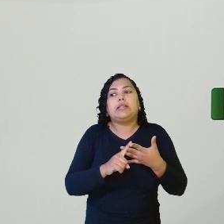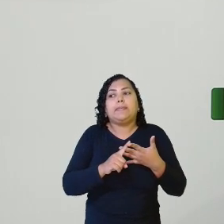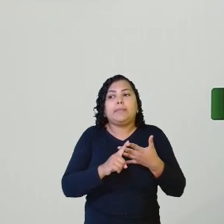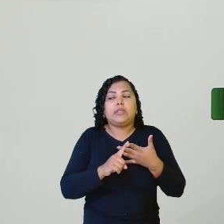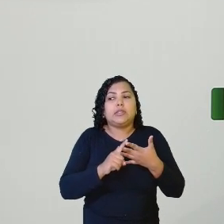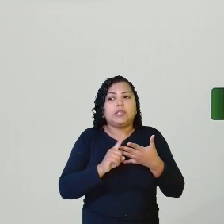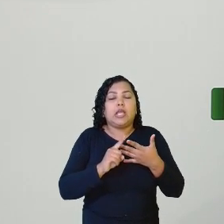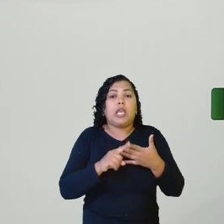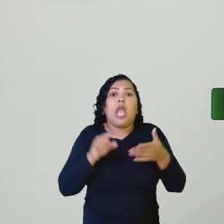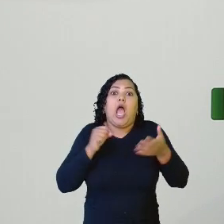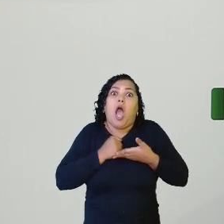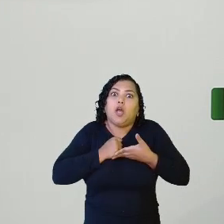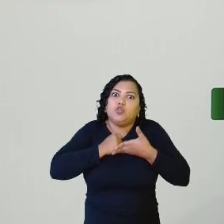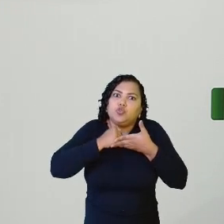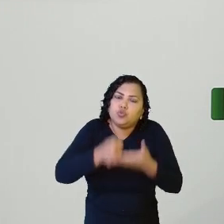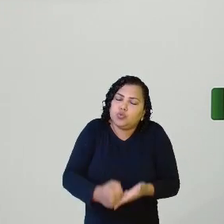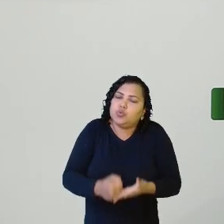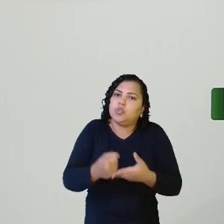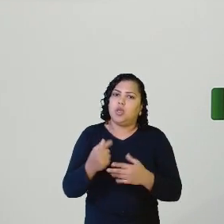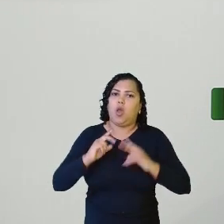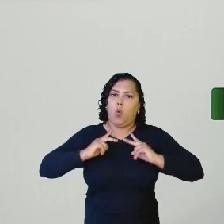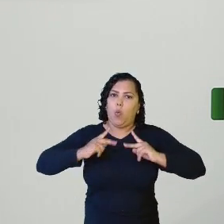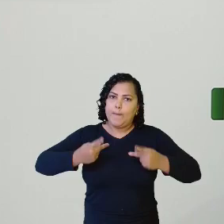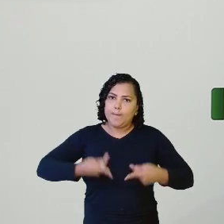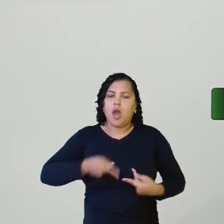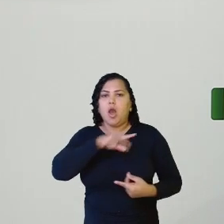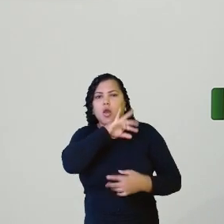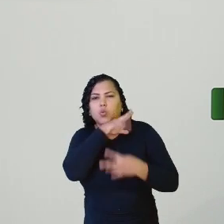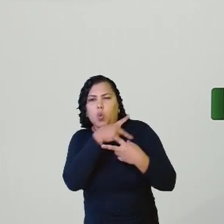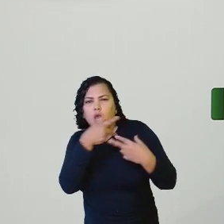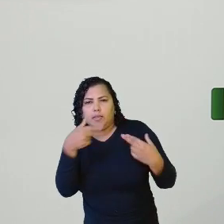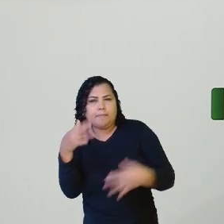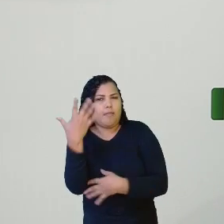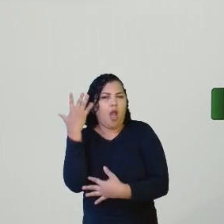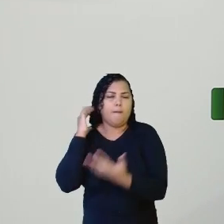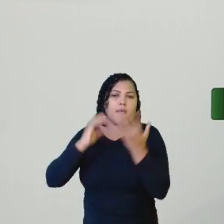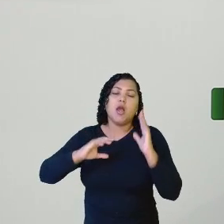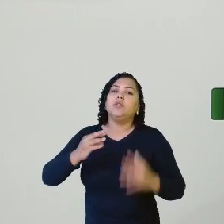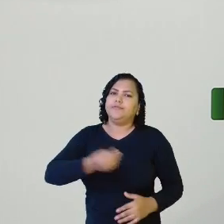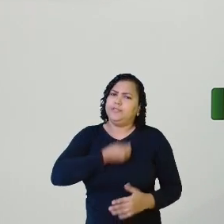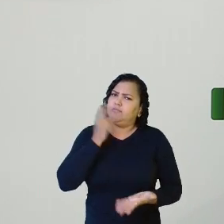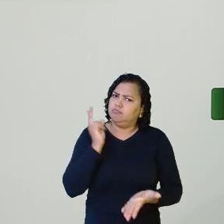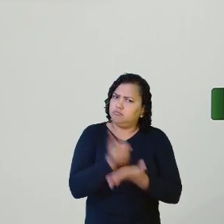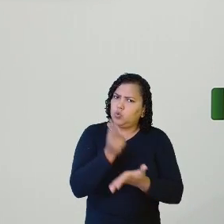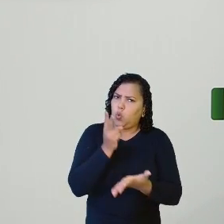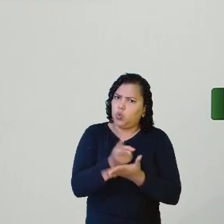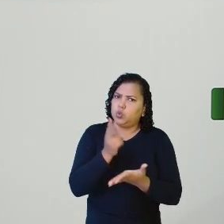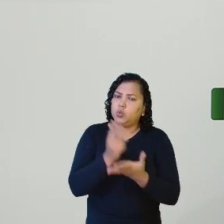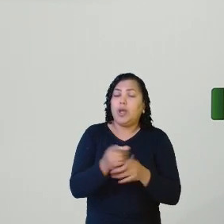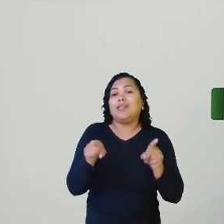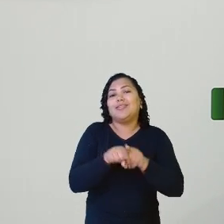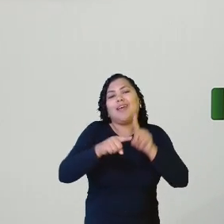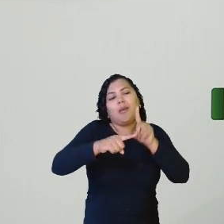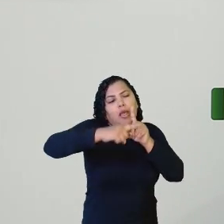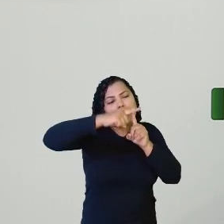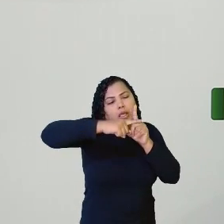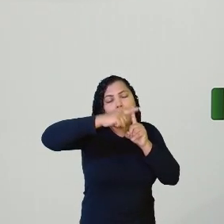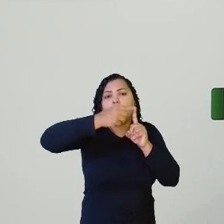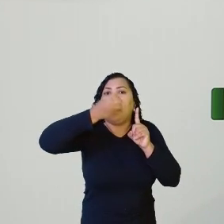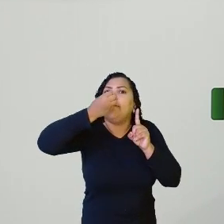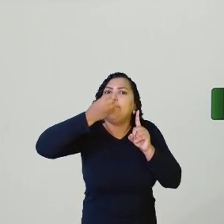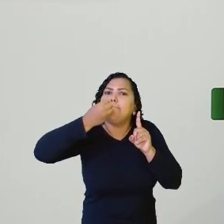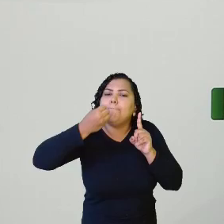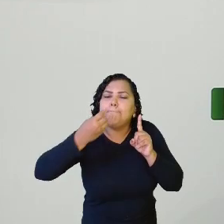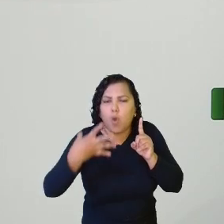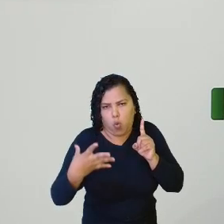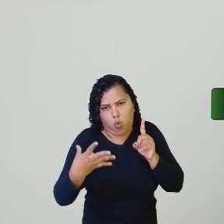líquido, que favorece essa sobrevivência dos seres vivos e também a temperatura ideal, pois nem está tão próxima para ficar